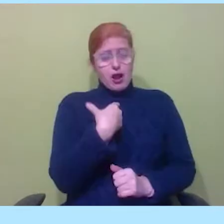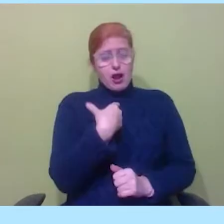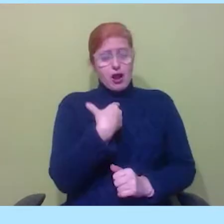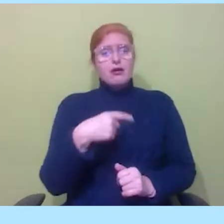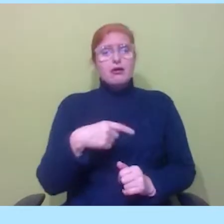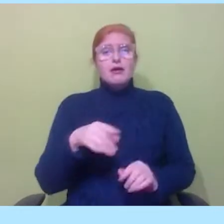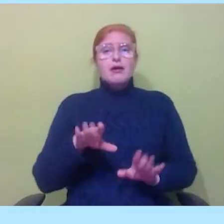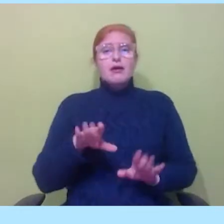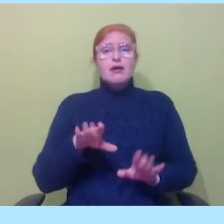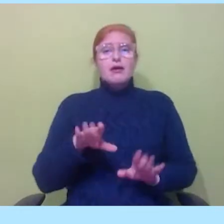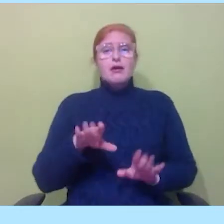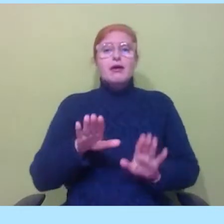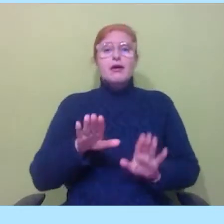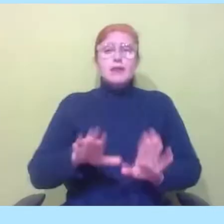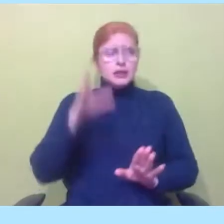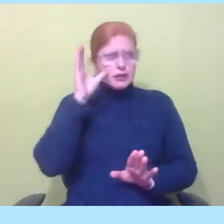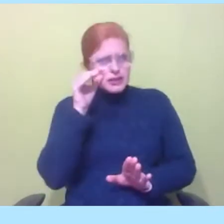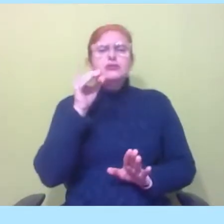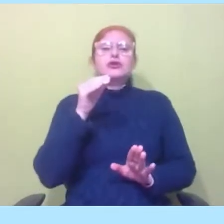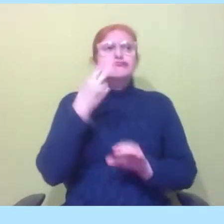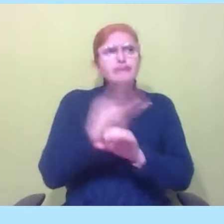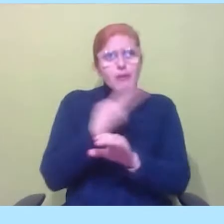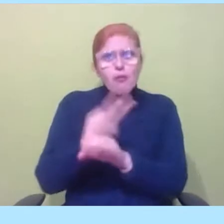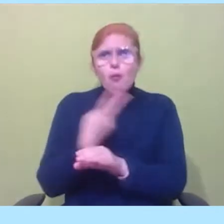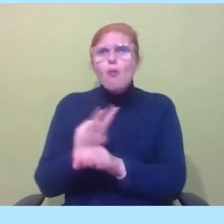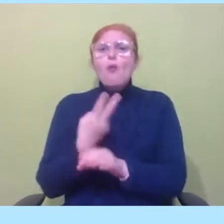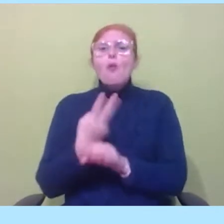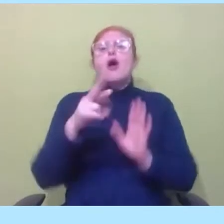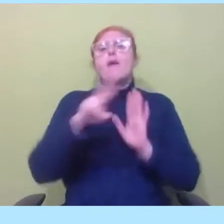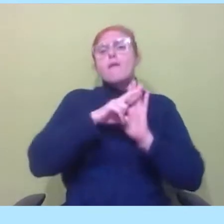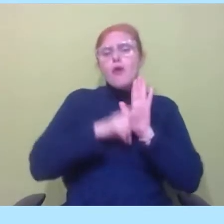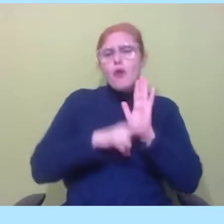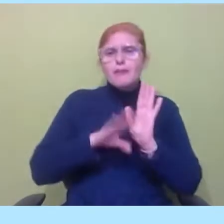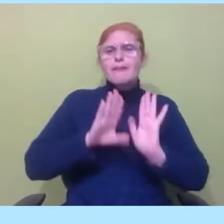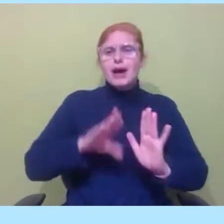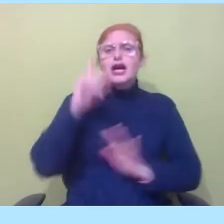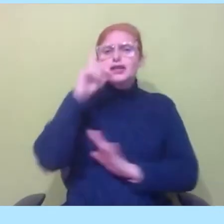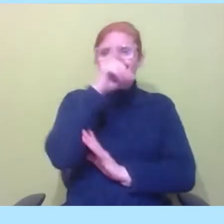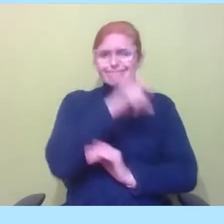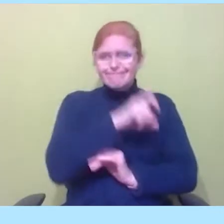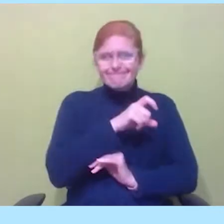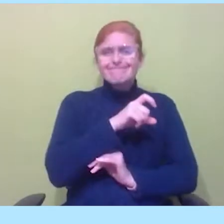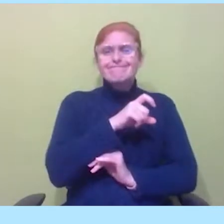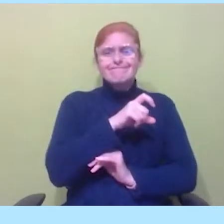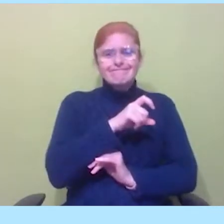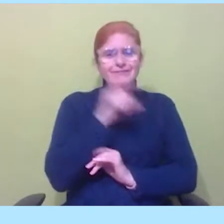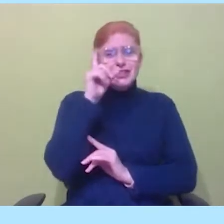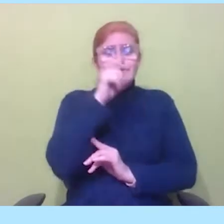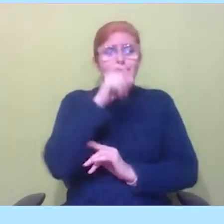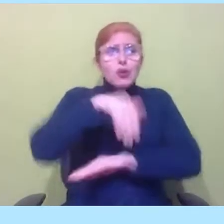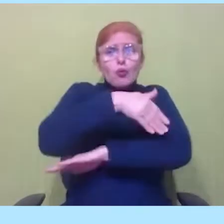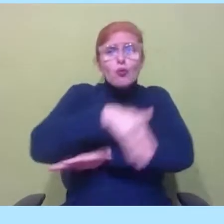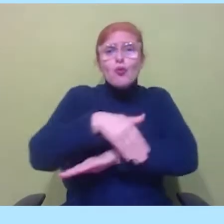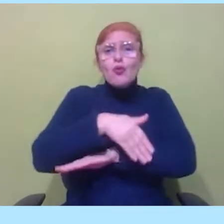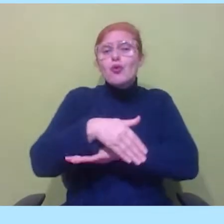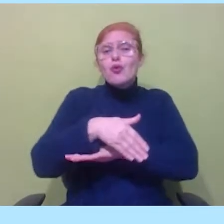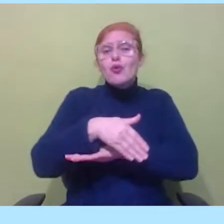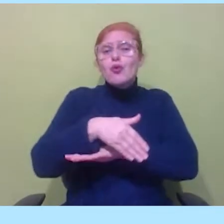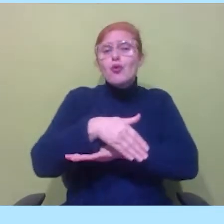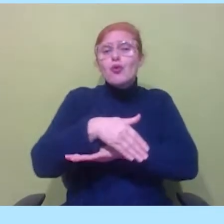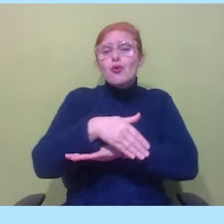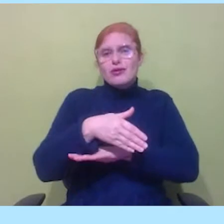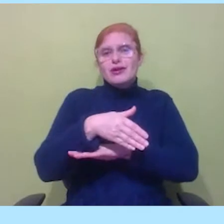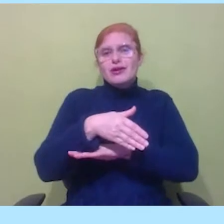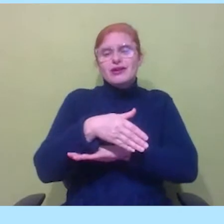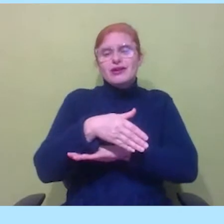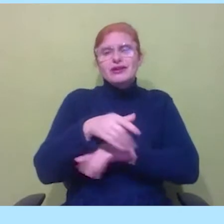protocolos, né? E é difícil. É difícil na rua, vai ser difícil no ambiente digital, né? A gente